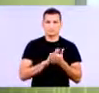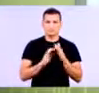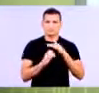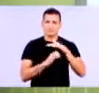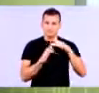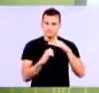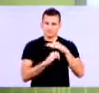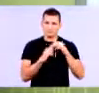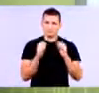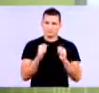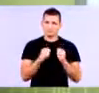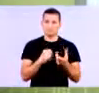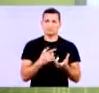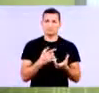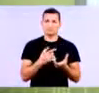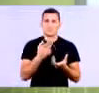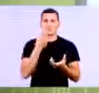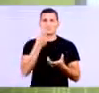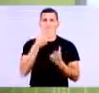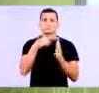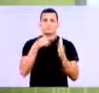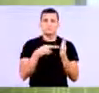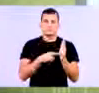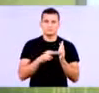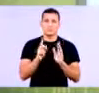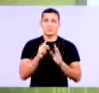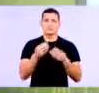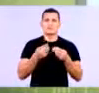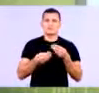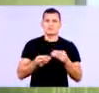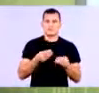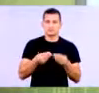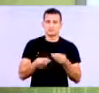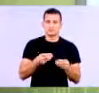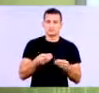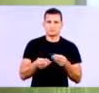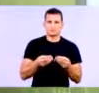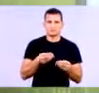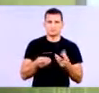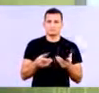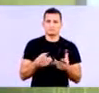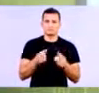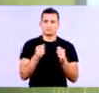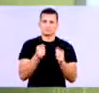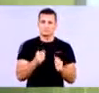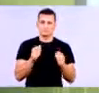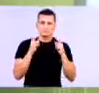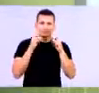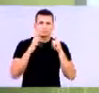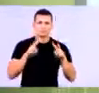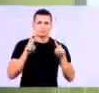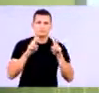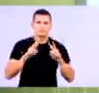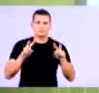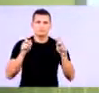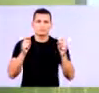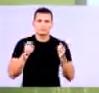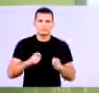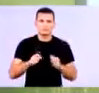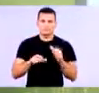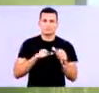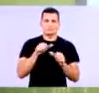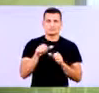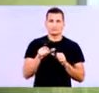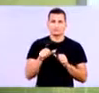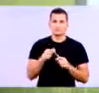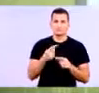ela pode ditar regras e não ser flexível o suficiente para poder visualizar possíveis